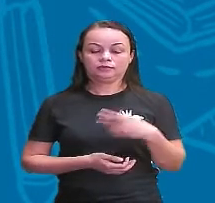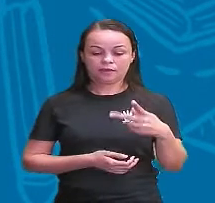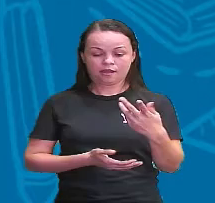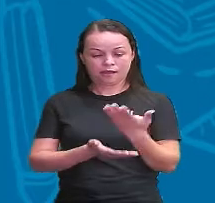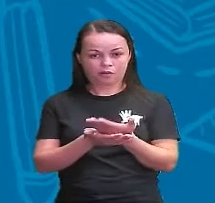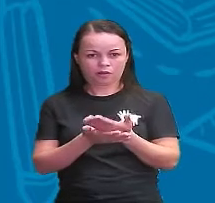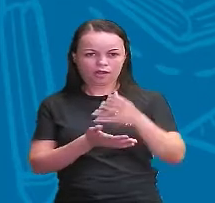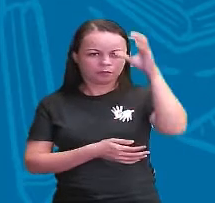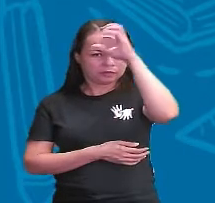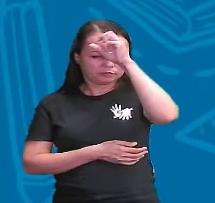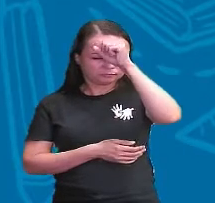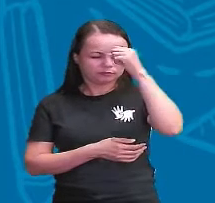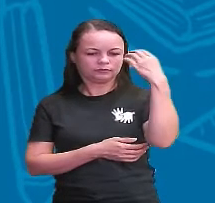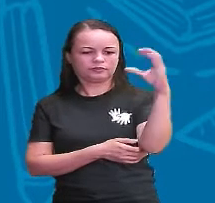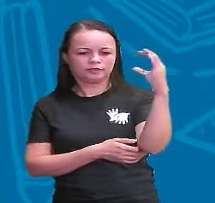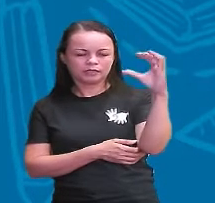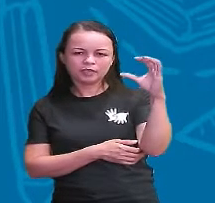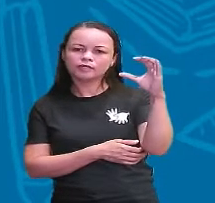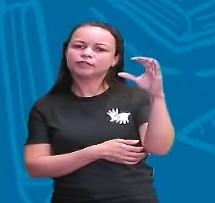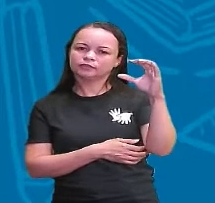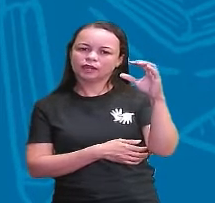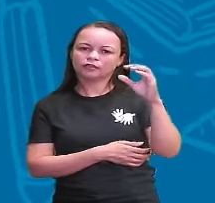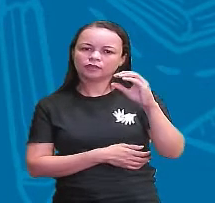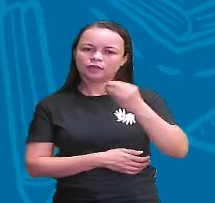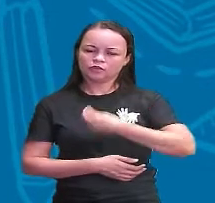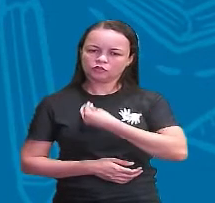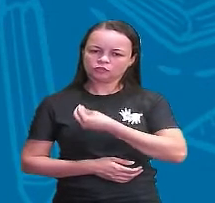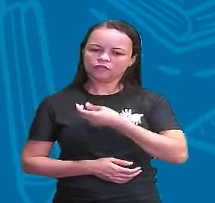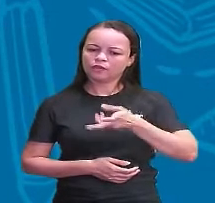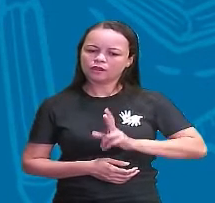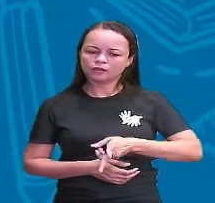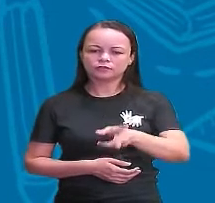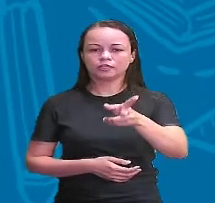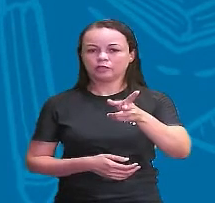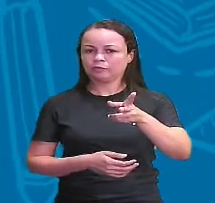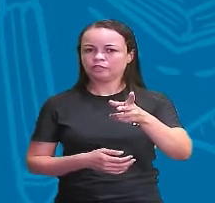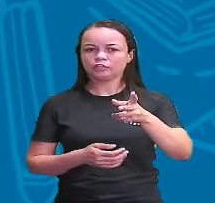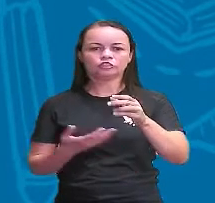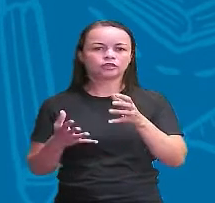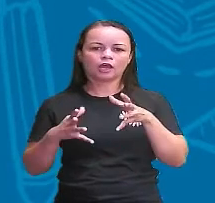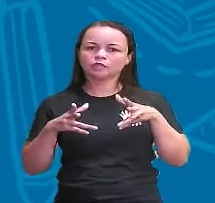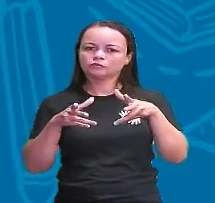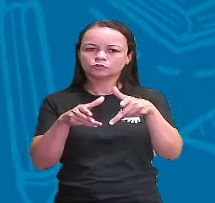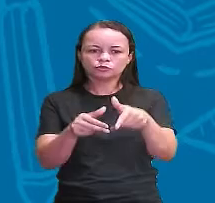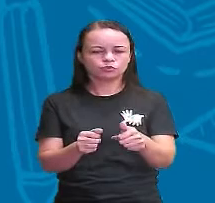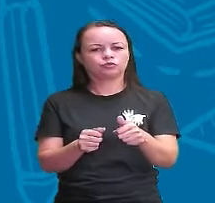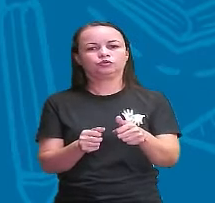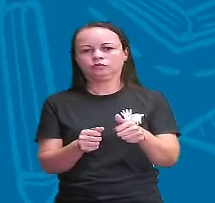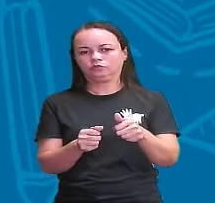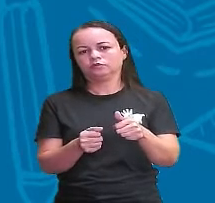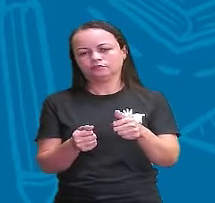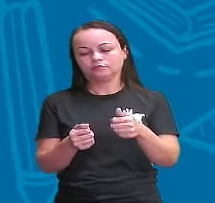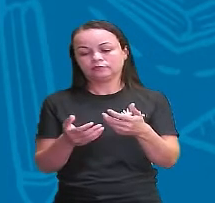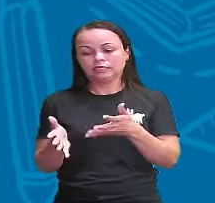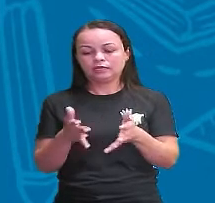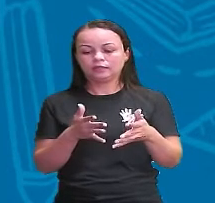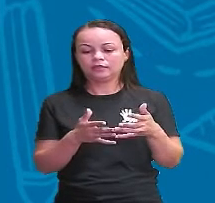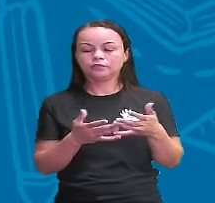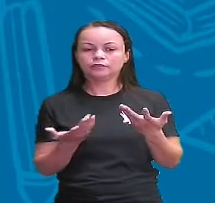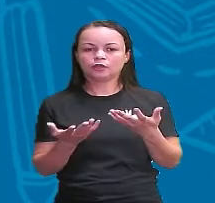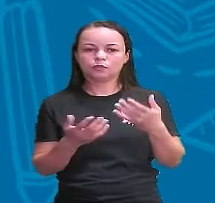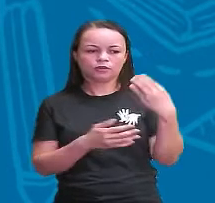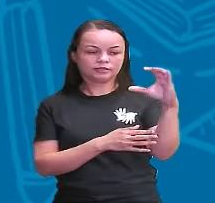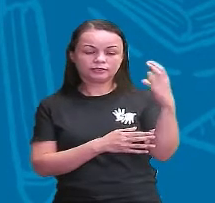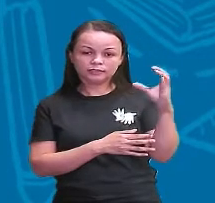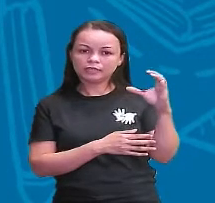ciência, ela faz parte da nossa vida e está em tudo que realizamos, tá certo? A ciência ela vai estar presente